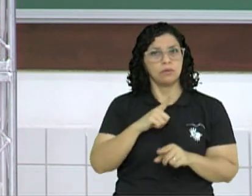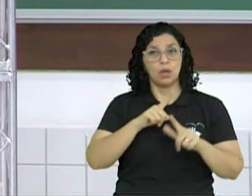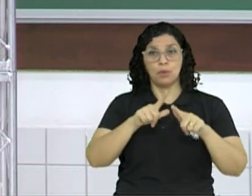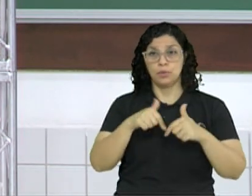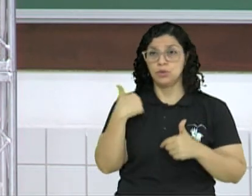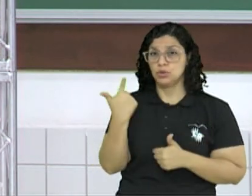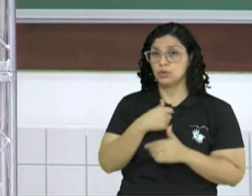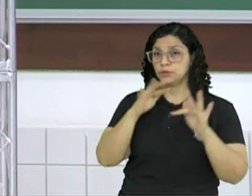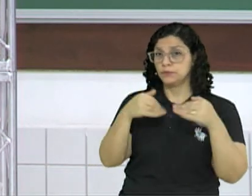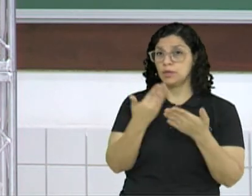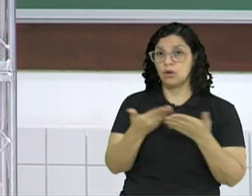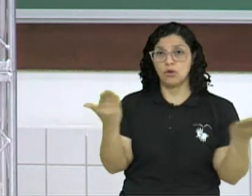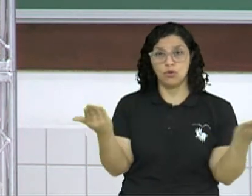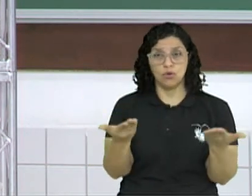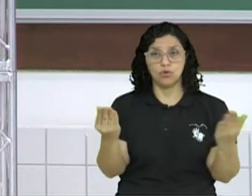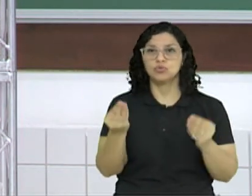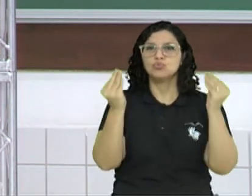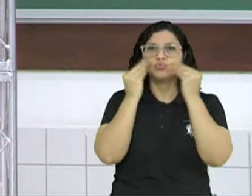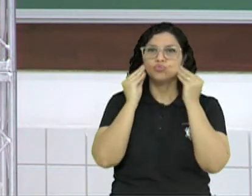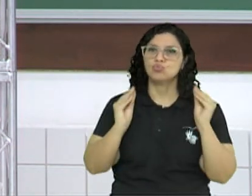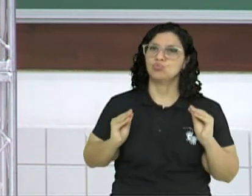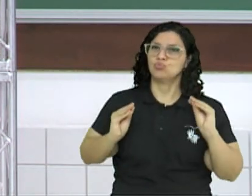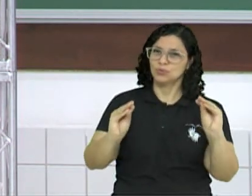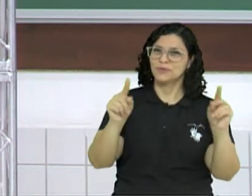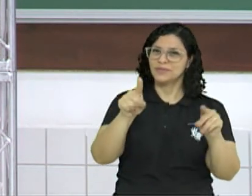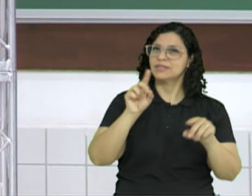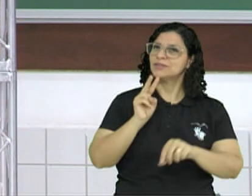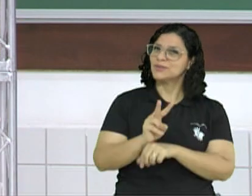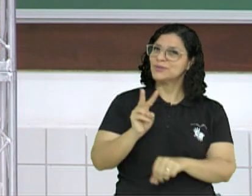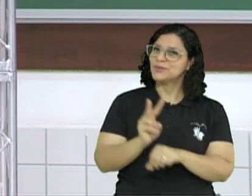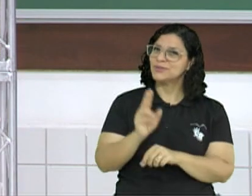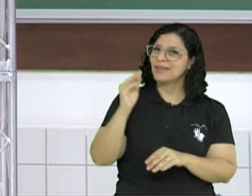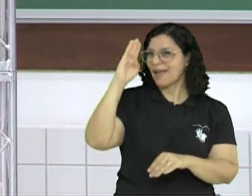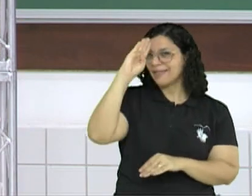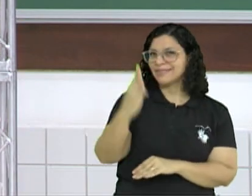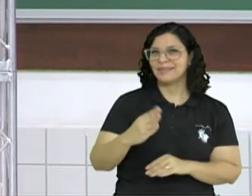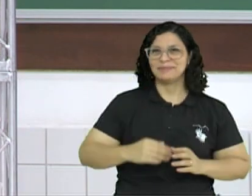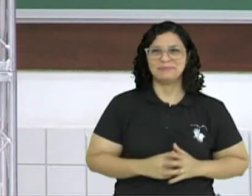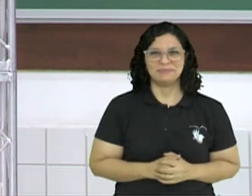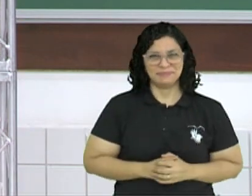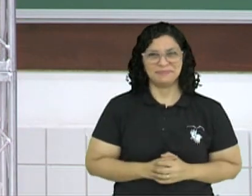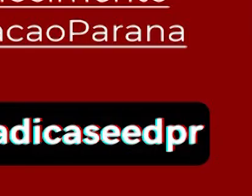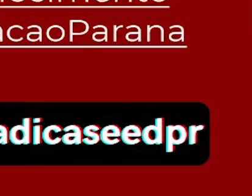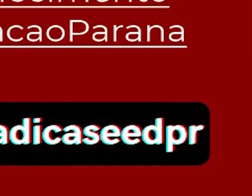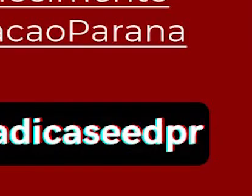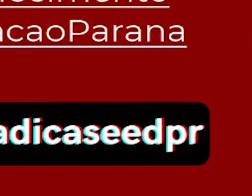com isso, a prof encerra a aula de hoje. Um beijo bem grande, se cuidem e até uma próxima.